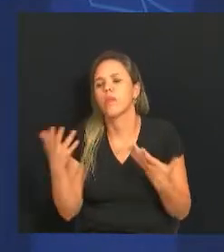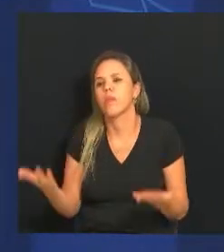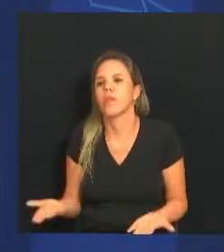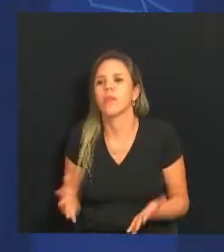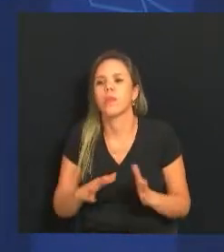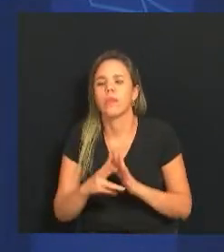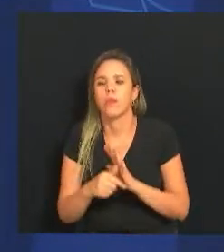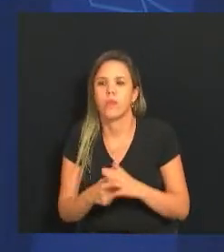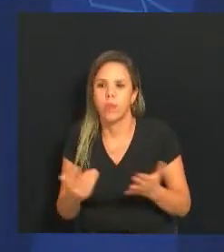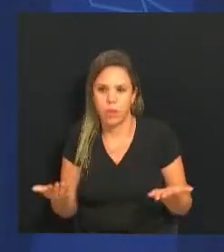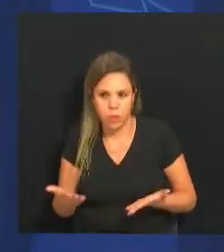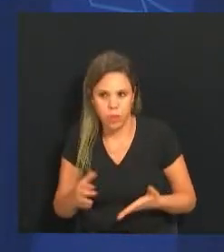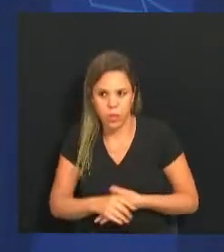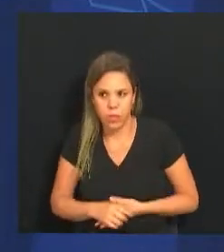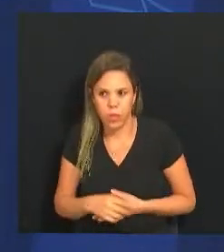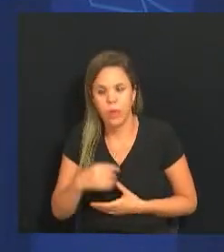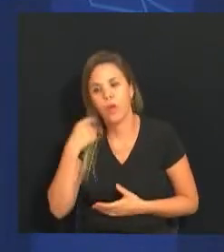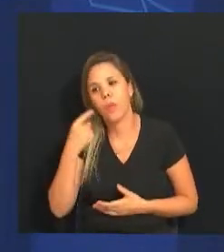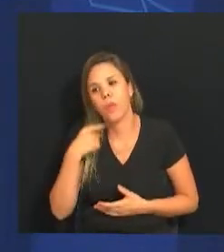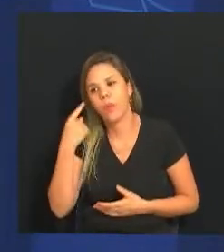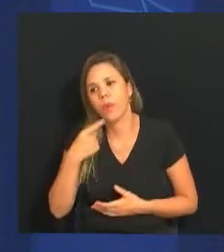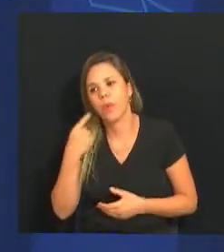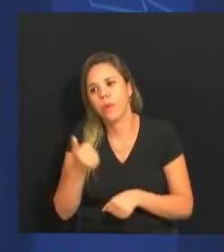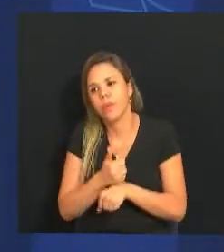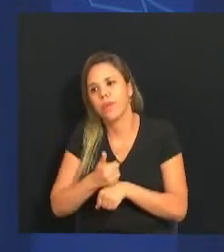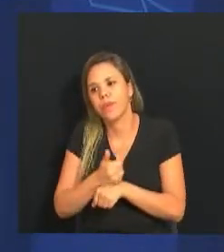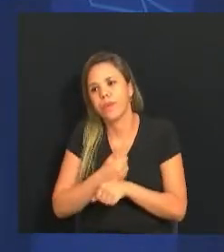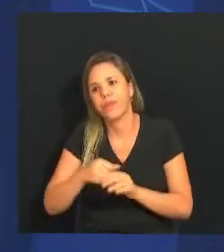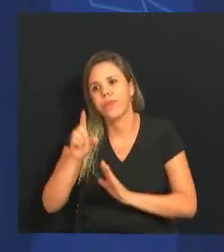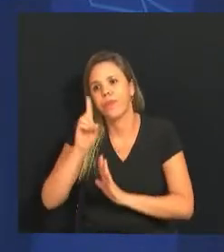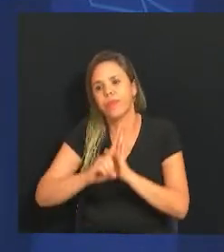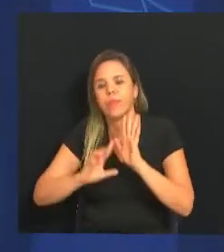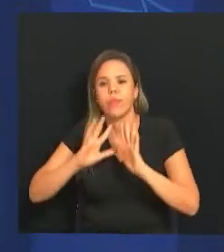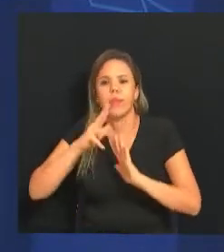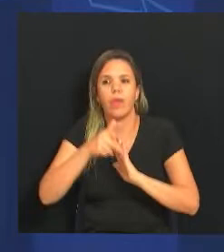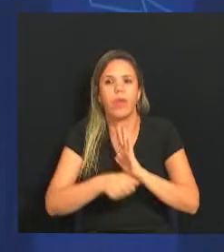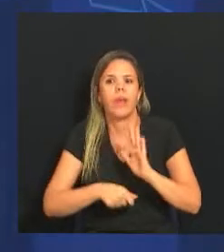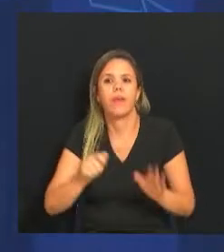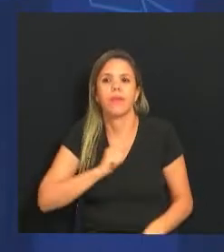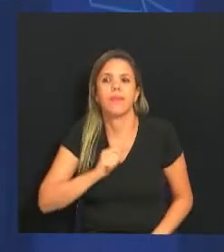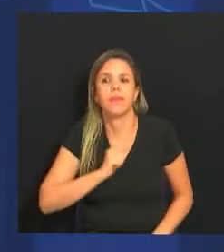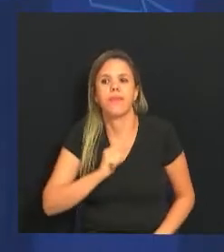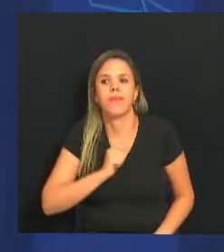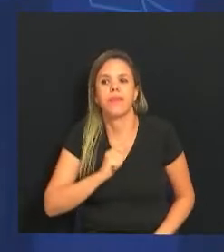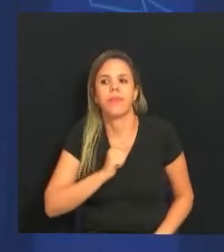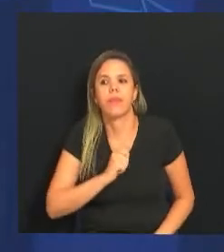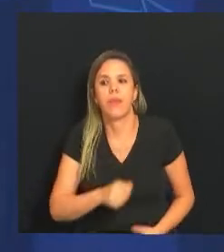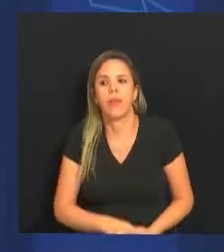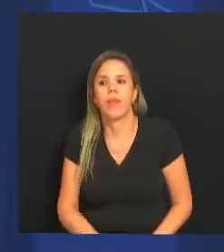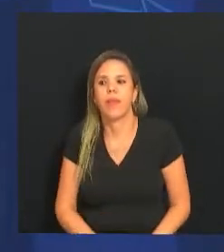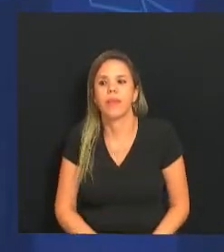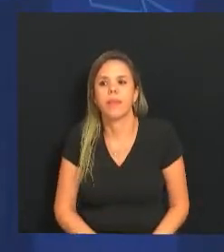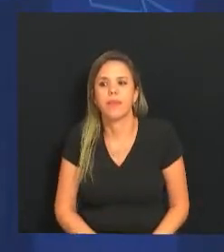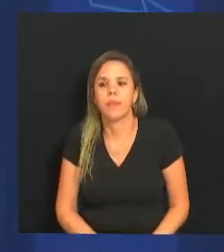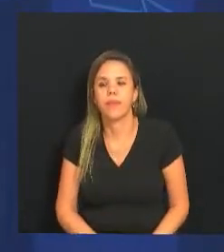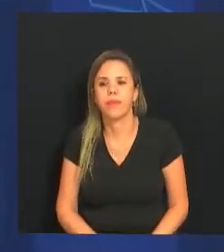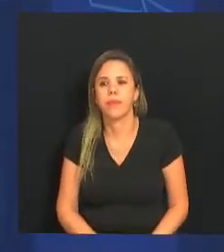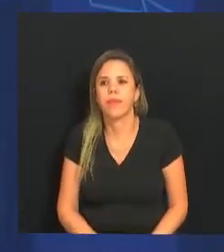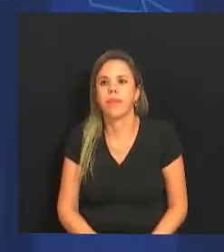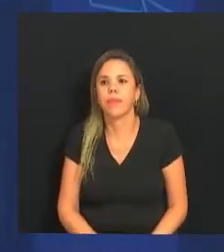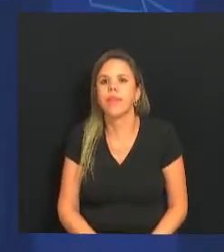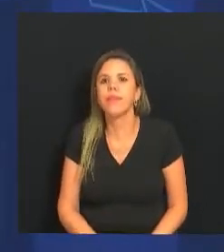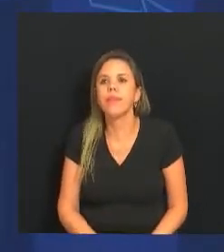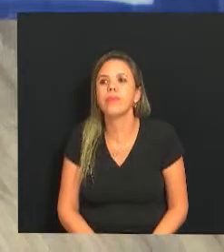Giro Ambiental hoje uma advogada, especialista em direito ambiental e antropóloga, a Renata Franco de Paula